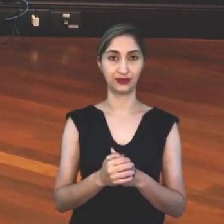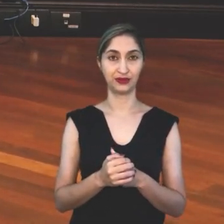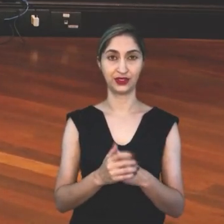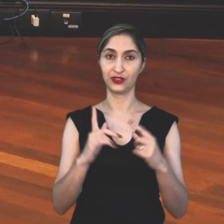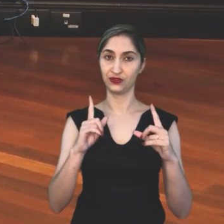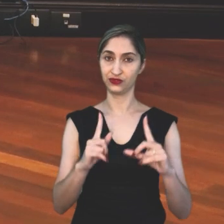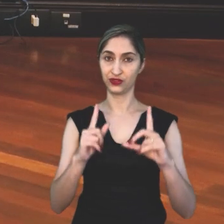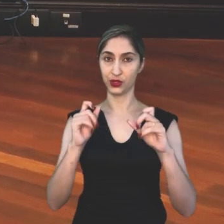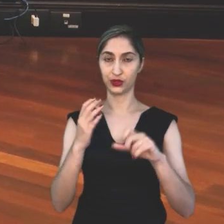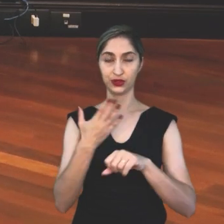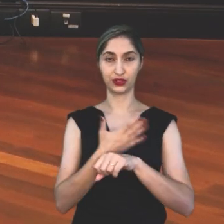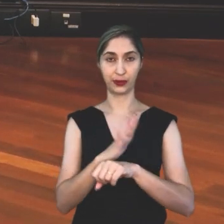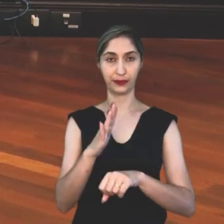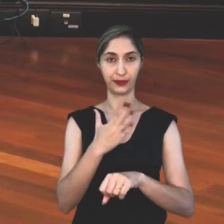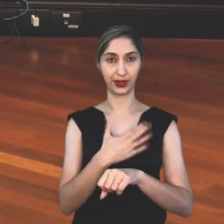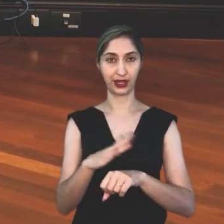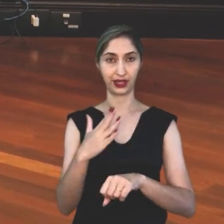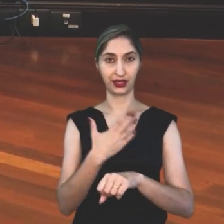fazer.